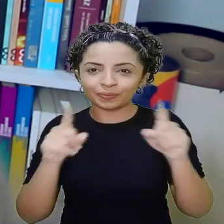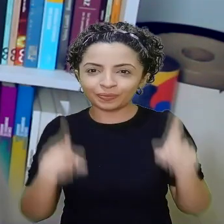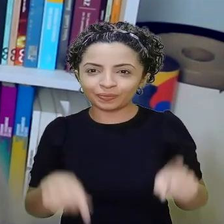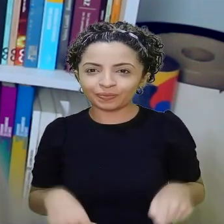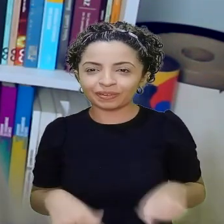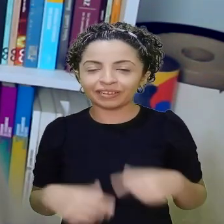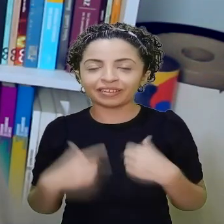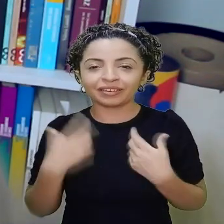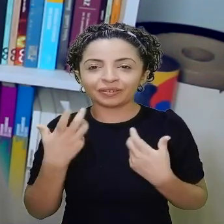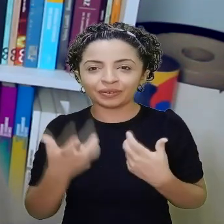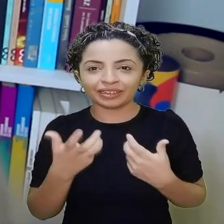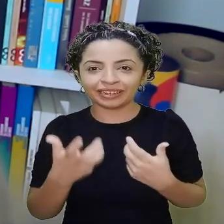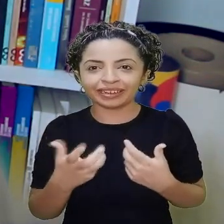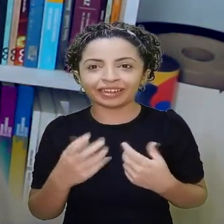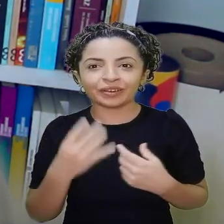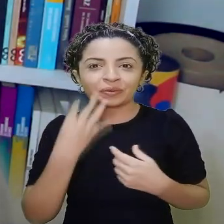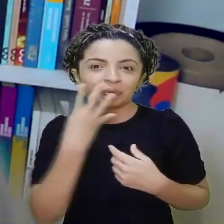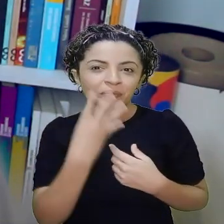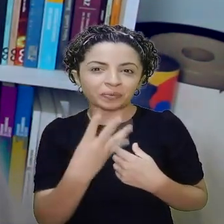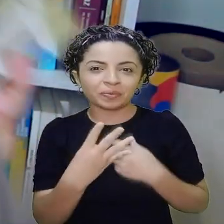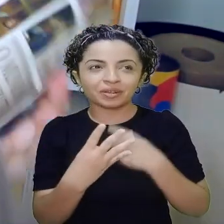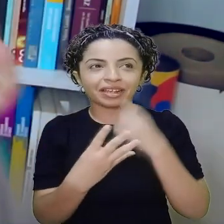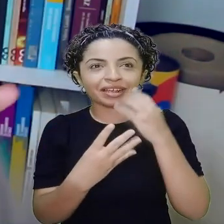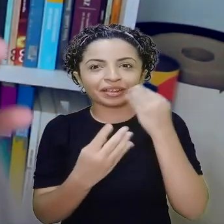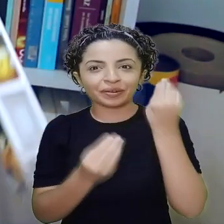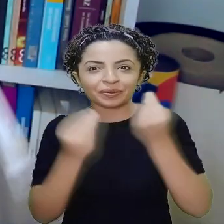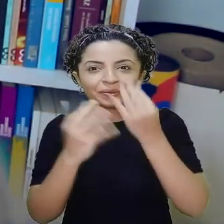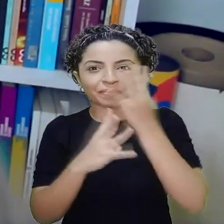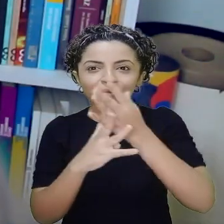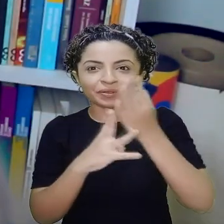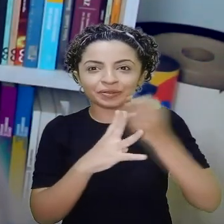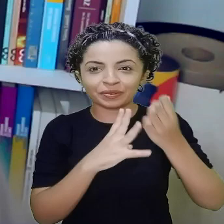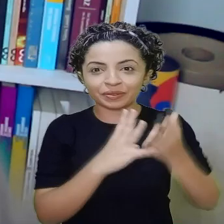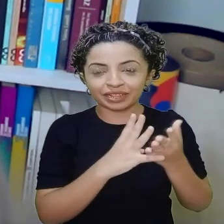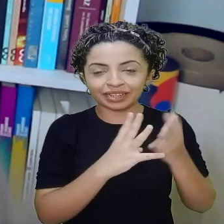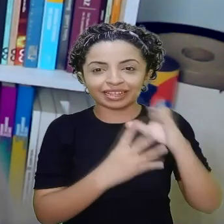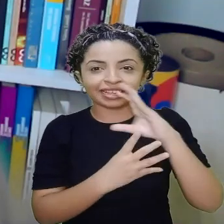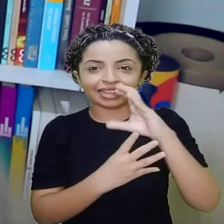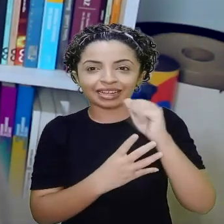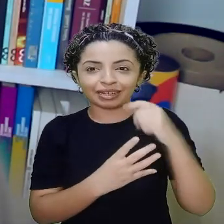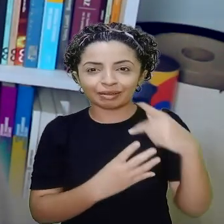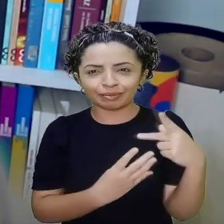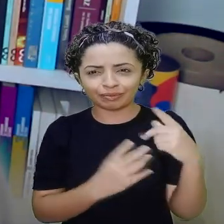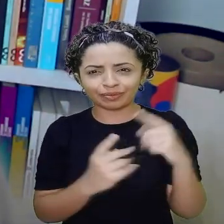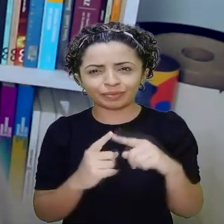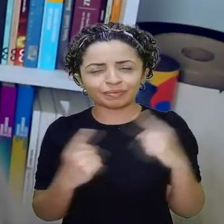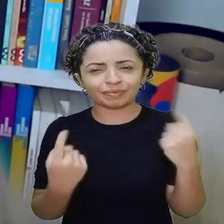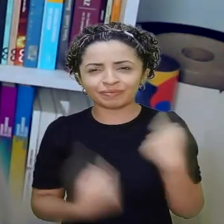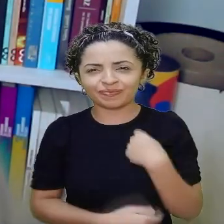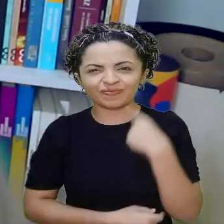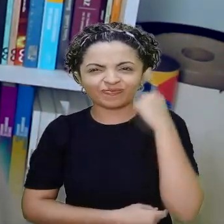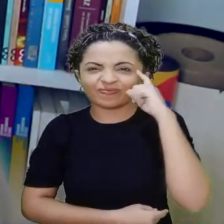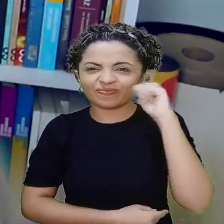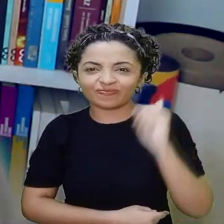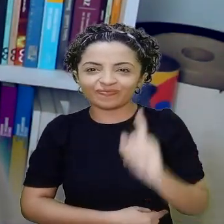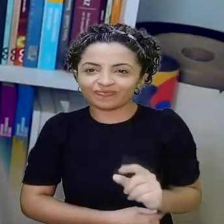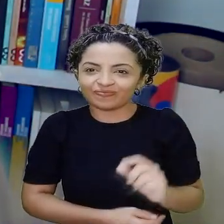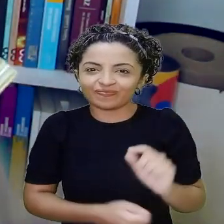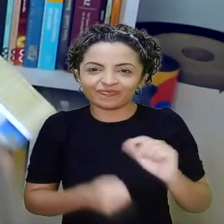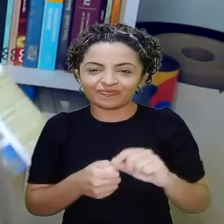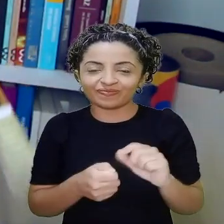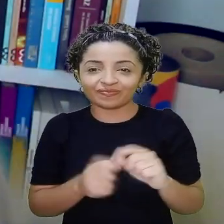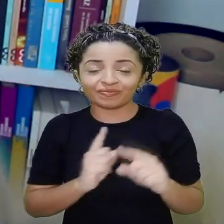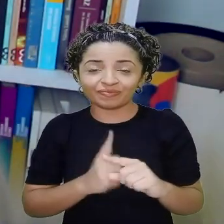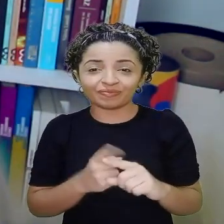fazer 4 episódios contando, dividir em blocos de capítulos, mas eu não sei se eu vou fazer isso, porque realmente